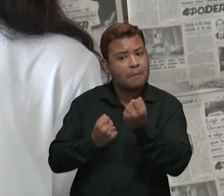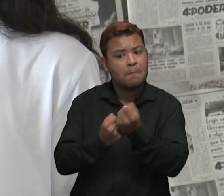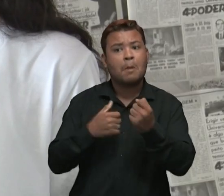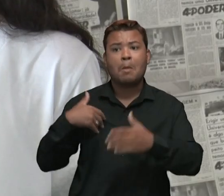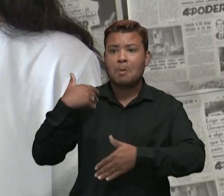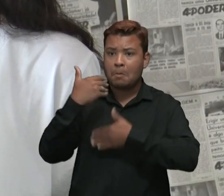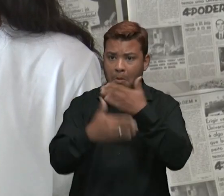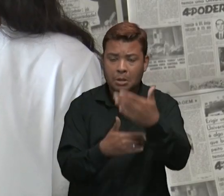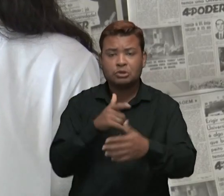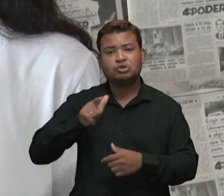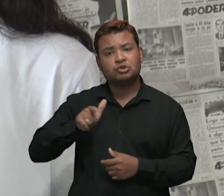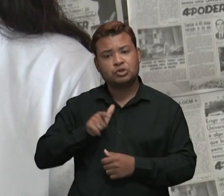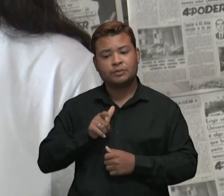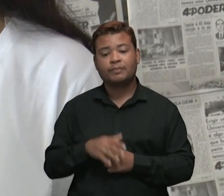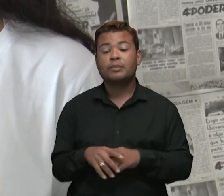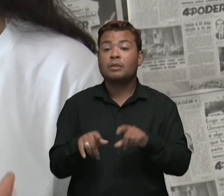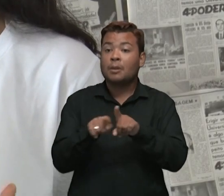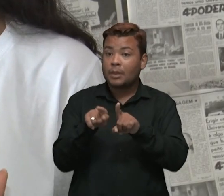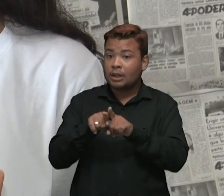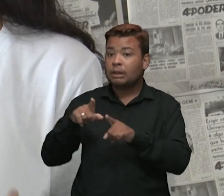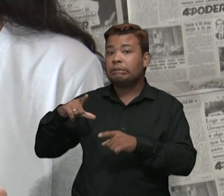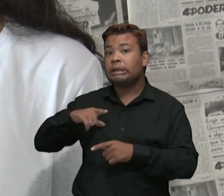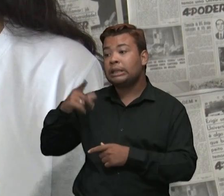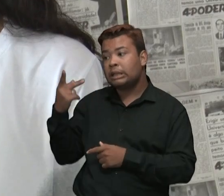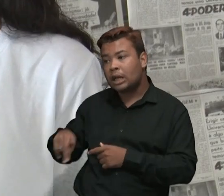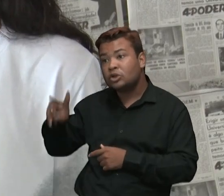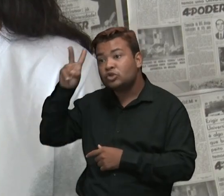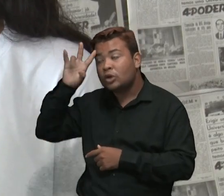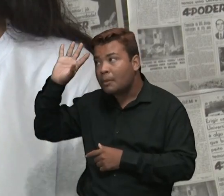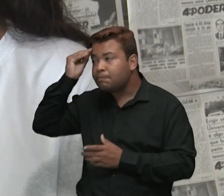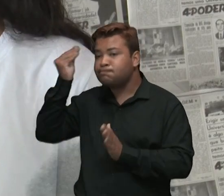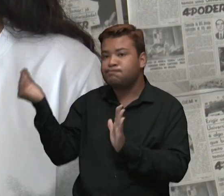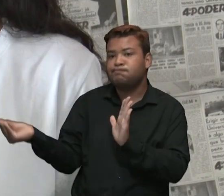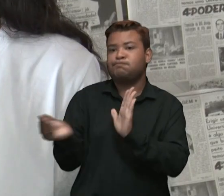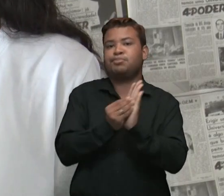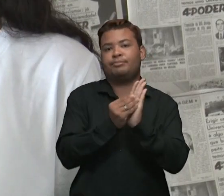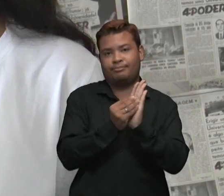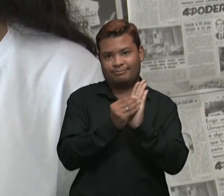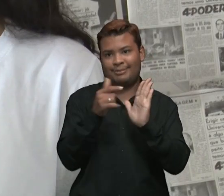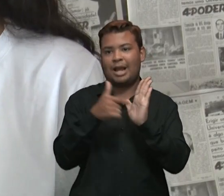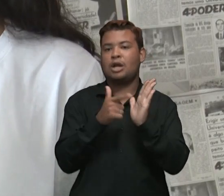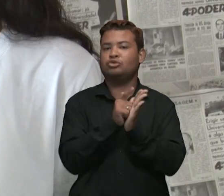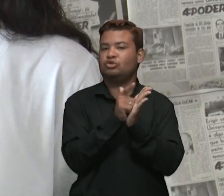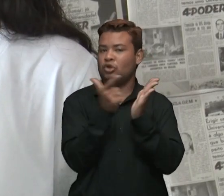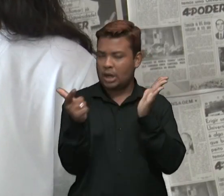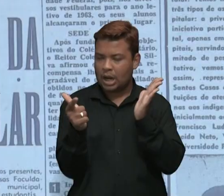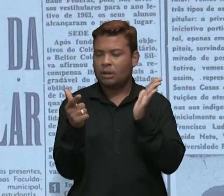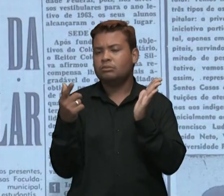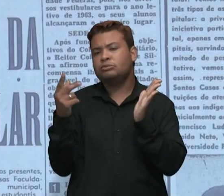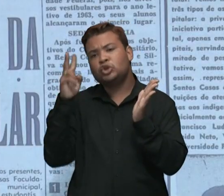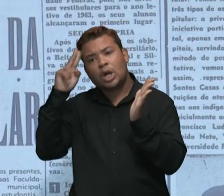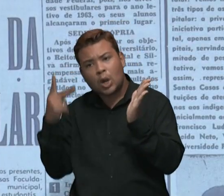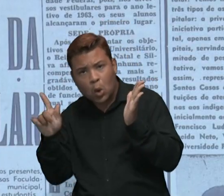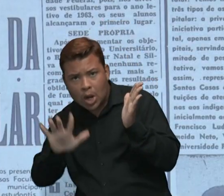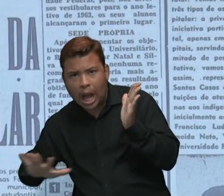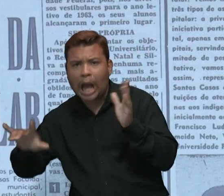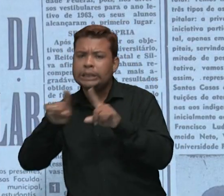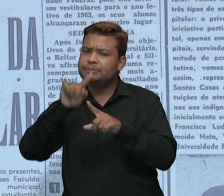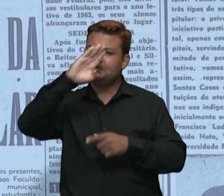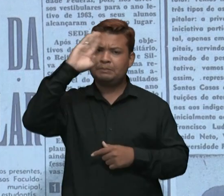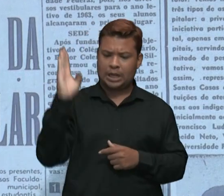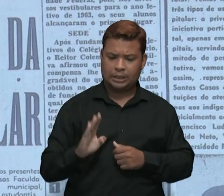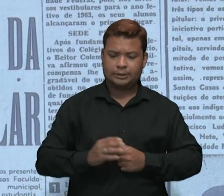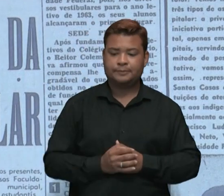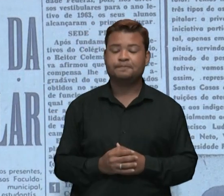Nele também está registrado um pedaço muito importante da nossa história, né? Aqui de Goiás, do Brasil também. A história do jornal